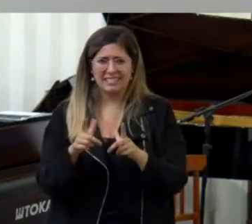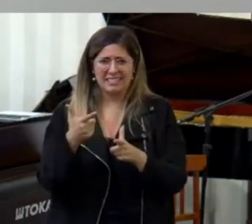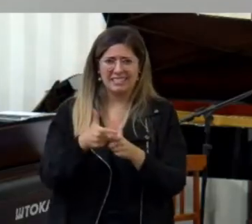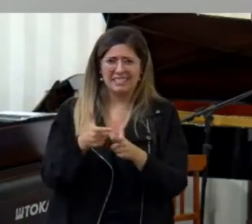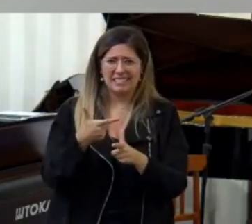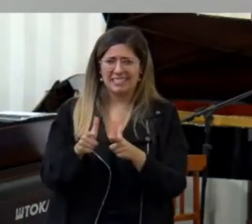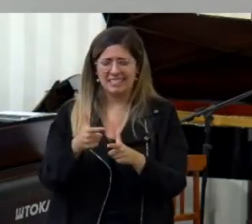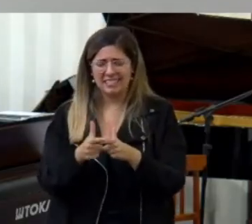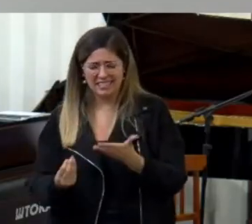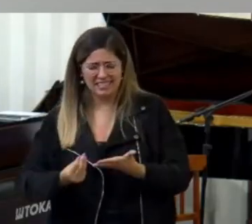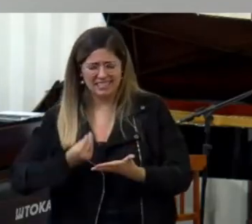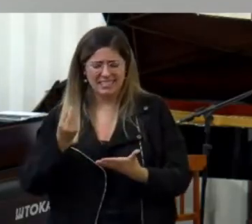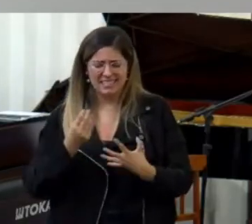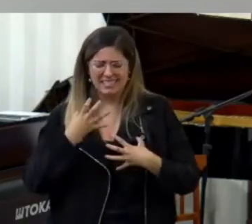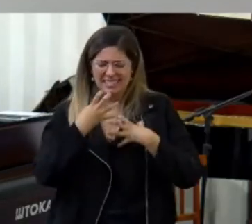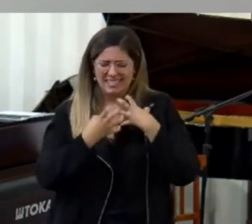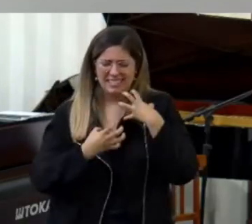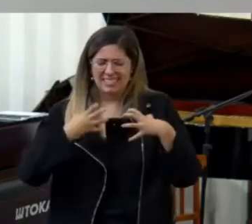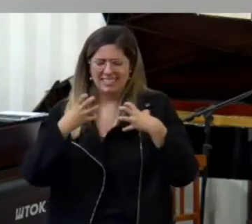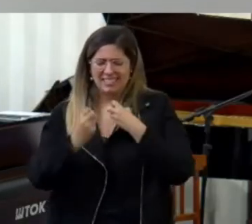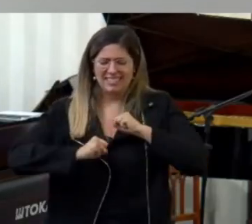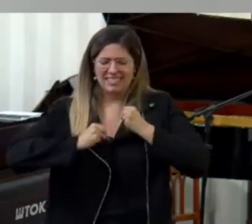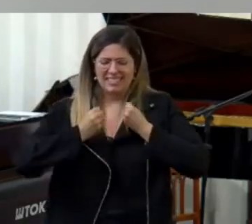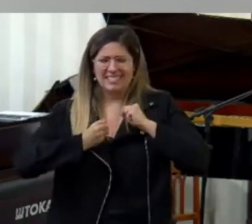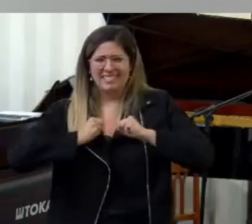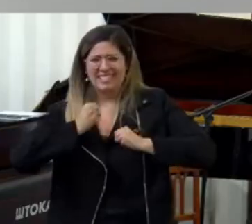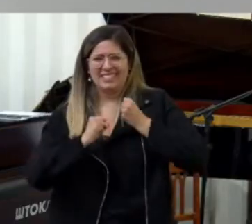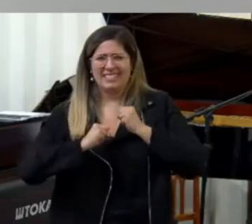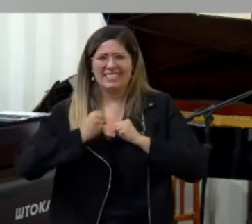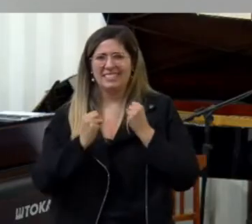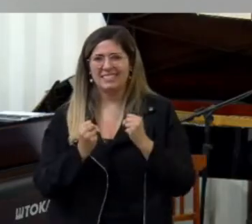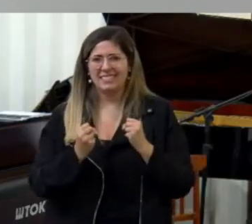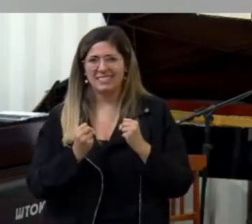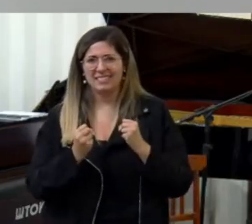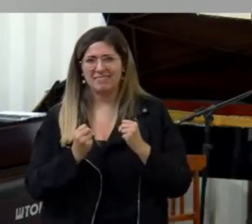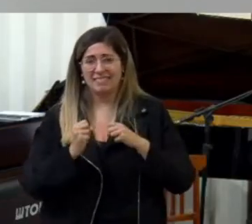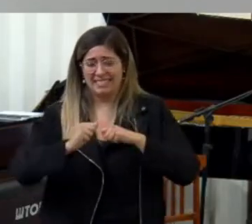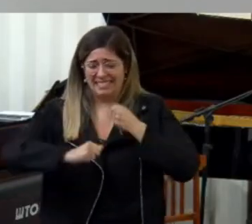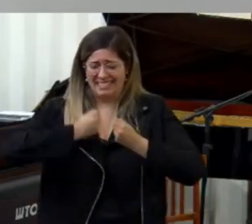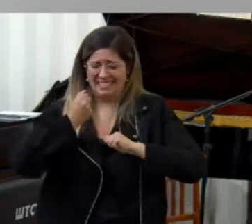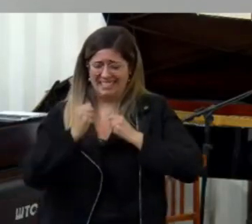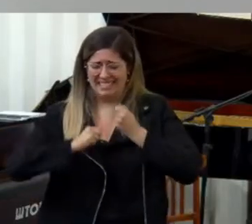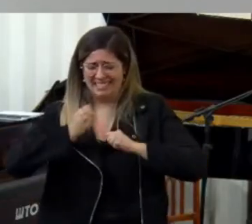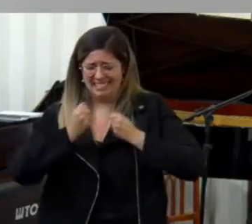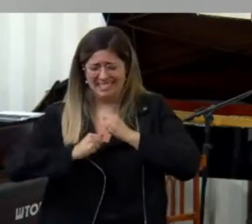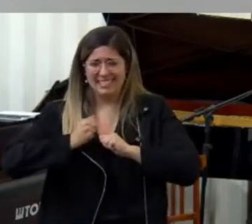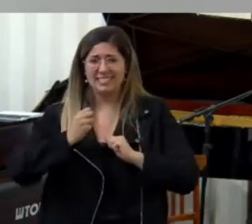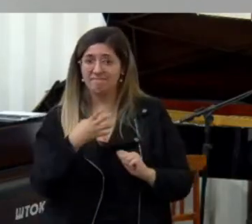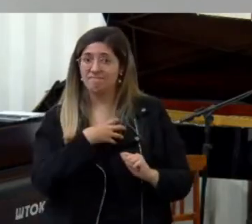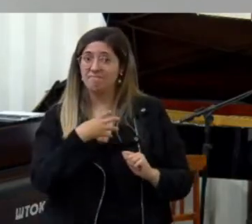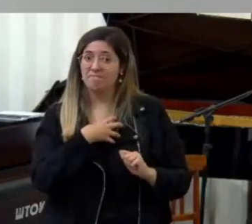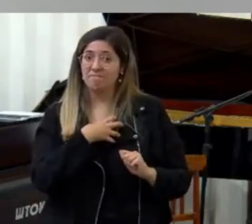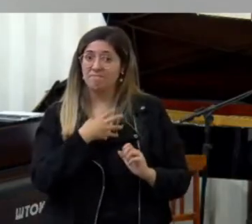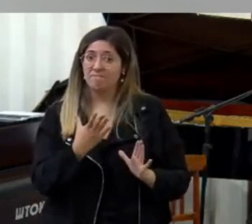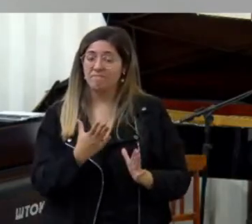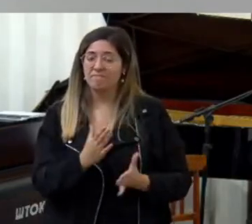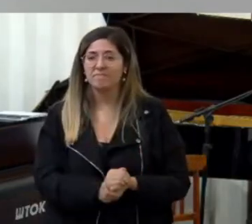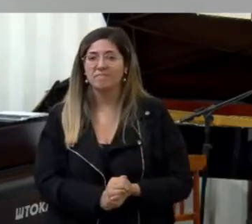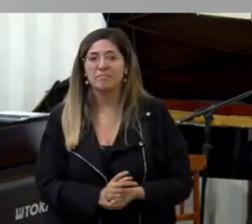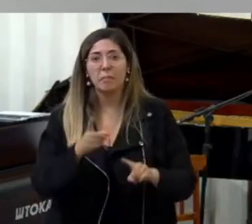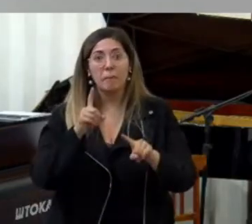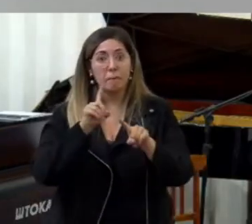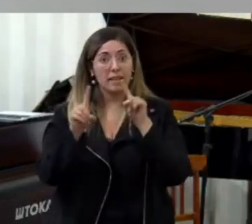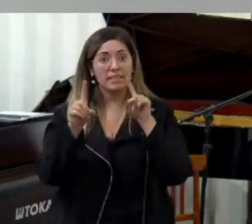levar a muitos tipos de ansiedades. Muitos vivem extremamente ansiosos nos dias atuais.